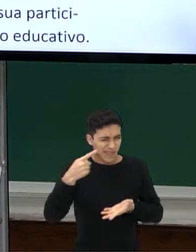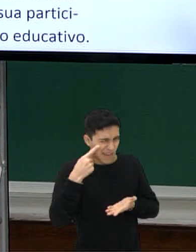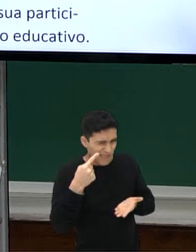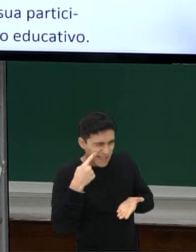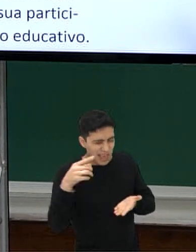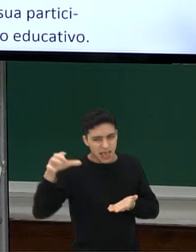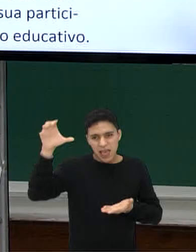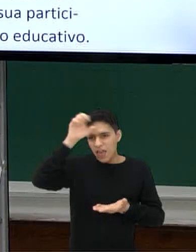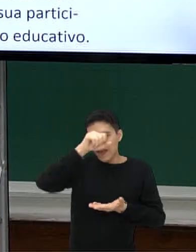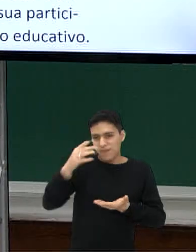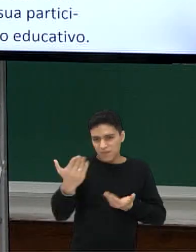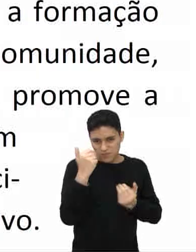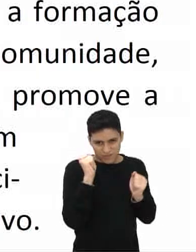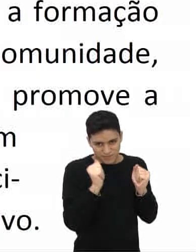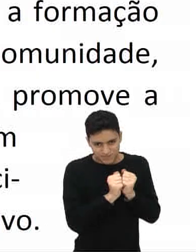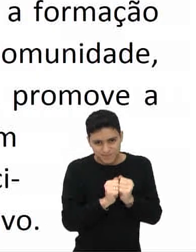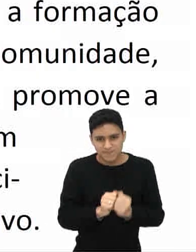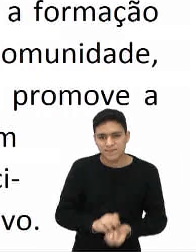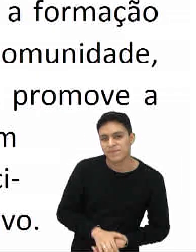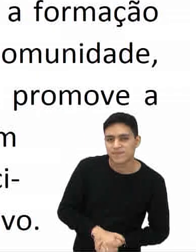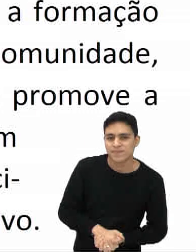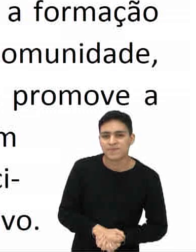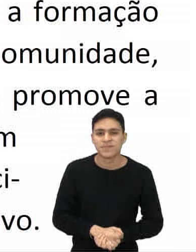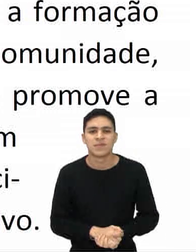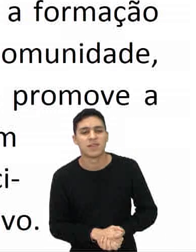aprender um pouquinho? Então vamos lá.